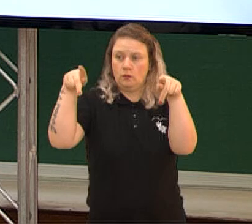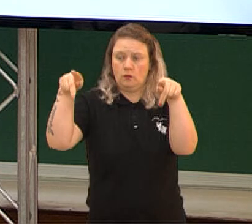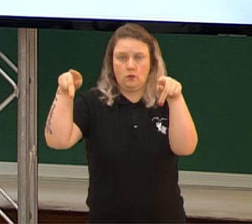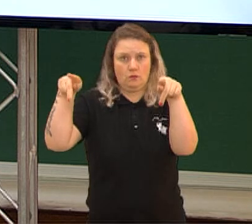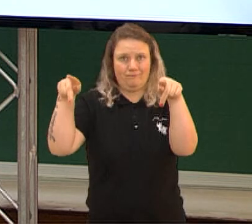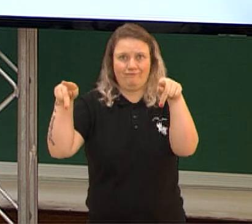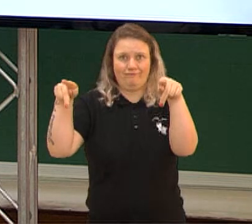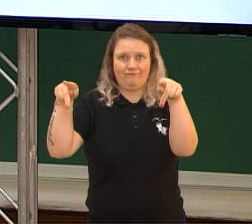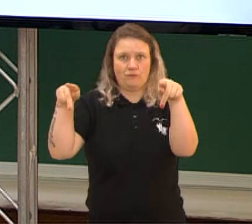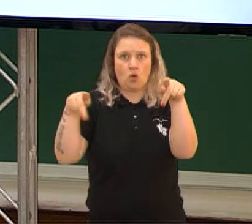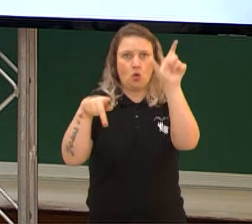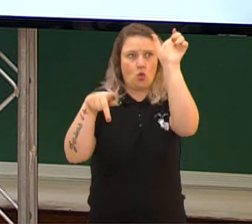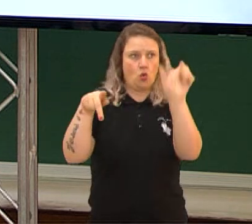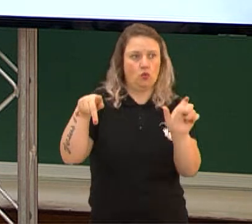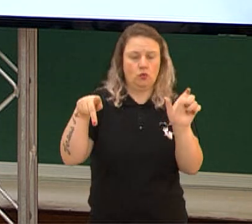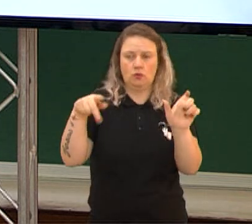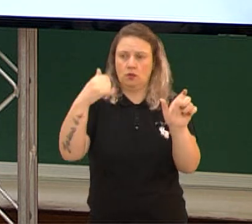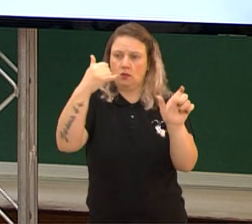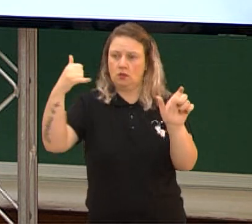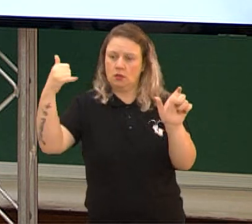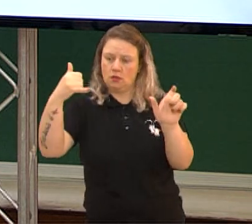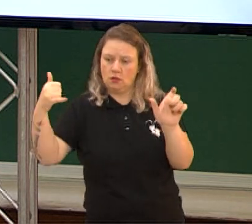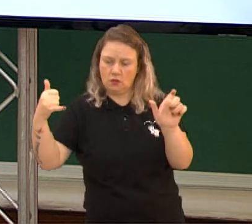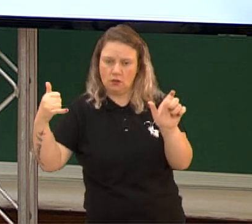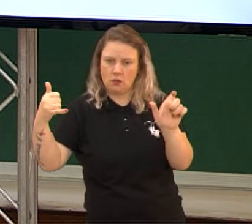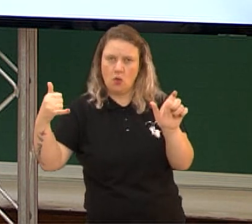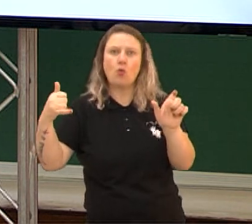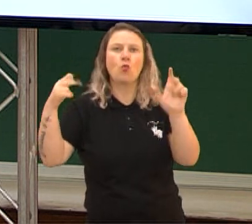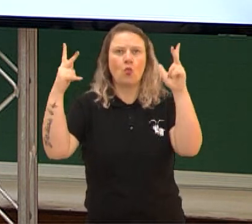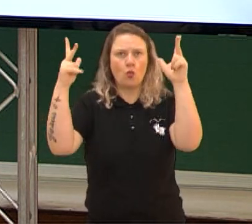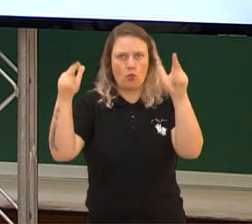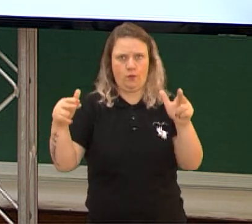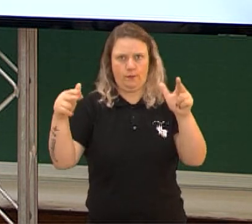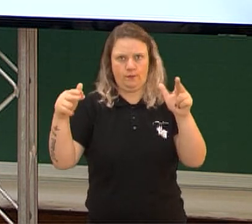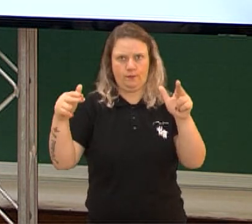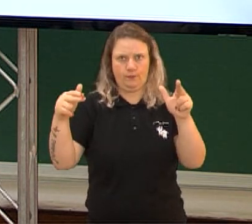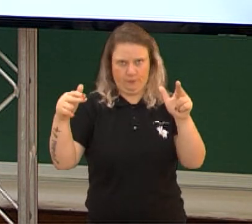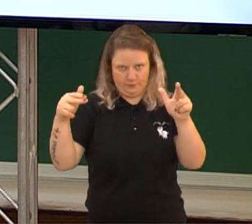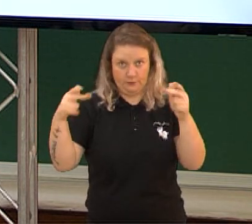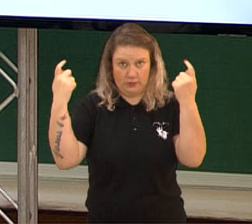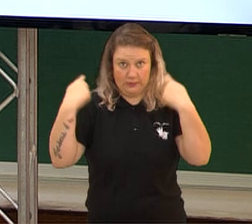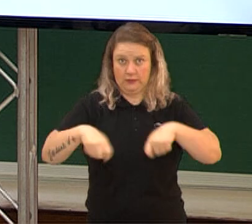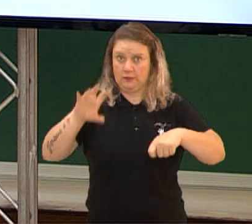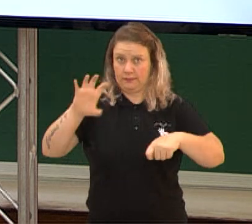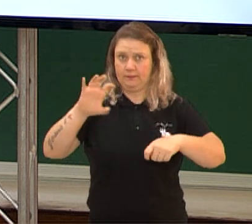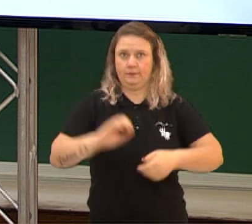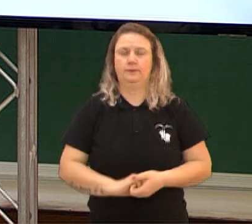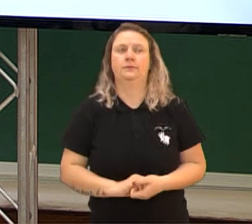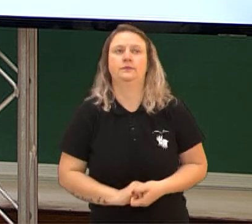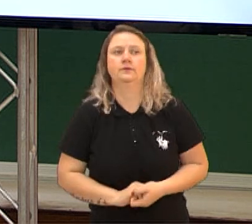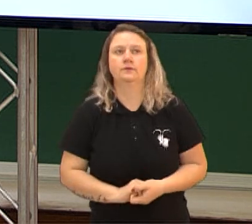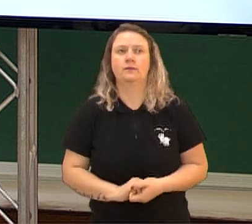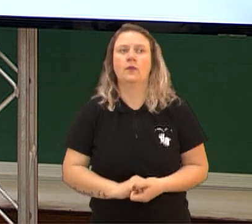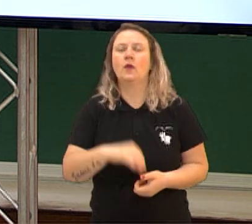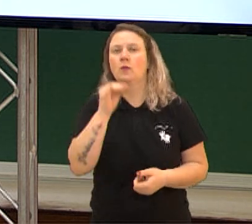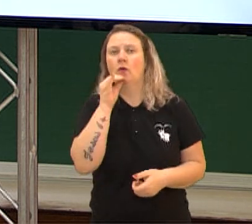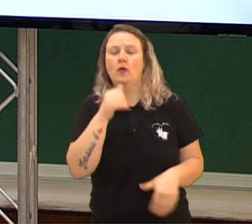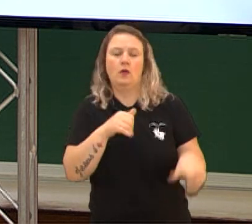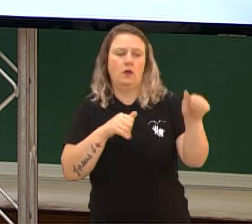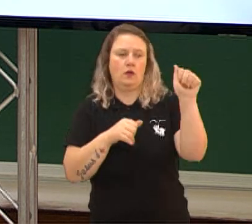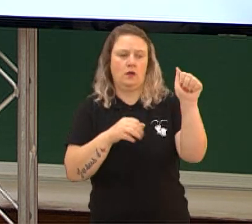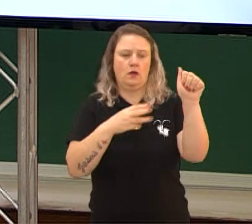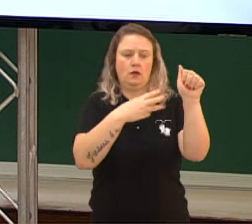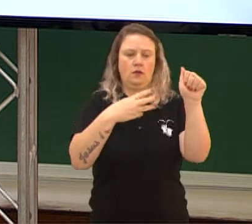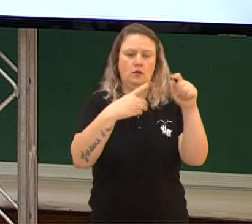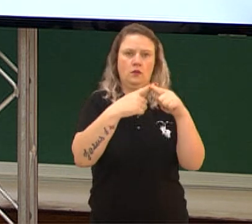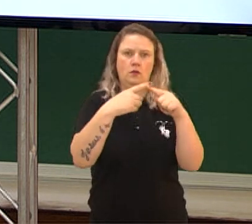de linhas. Essa é a condição principal aí. Tá certo? Olha lá, se eu pegar uma matriz A, 3 por 2,